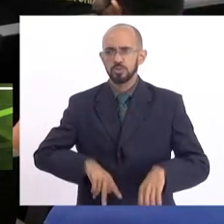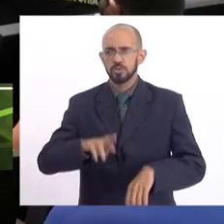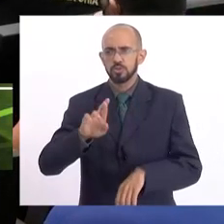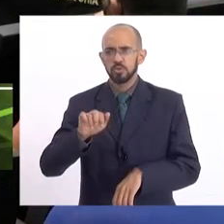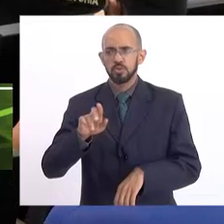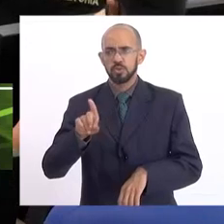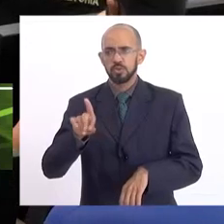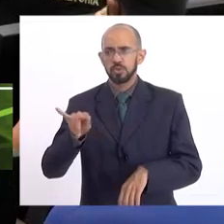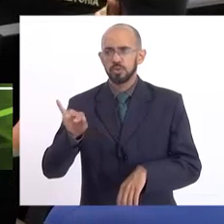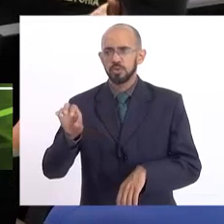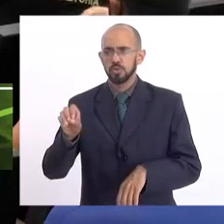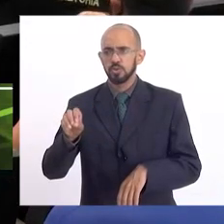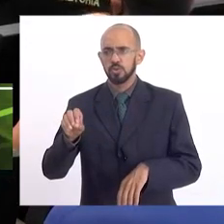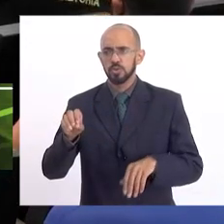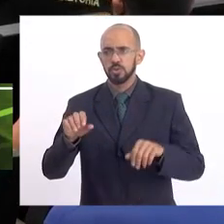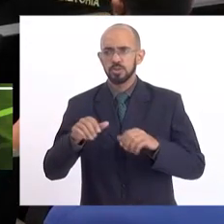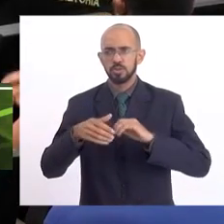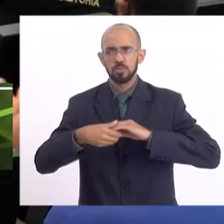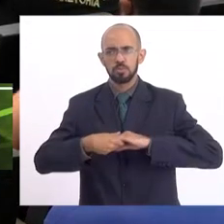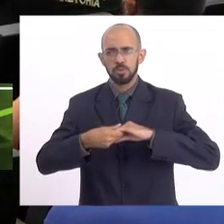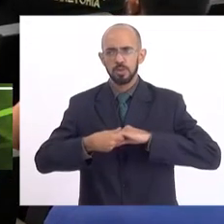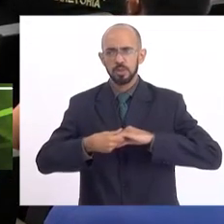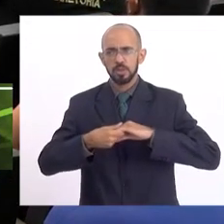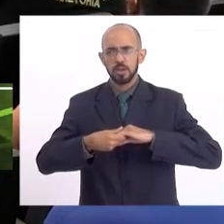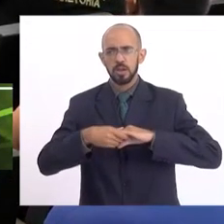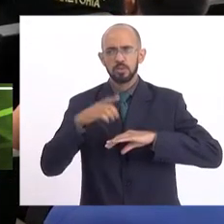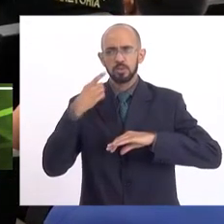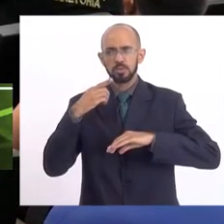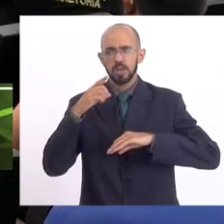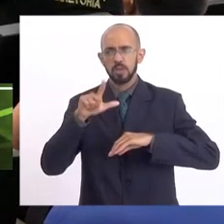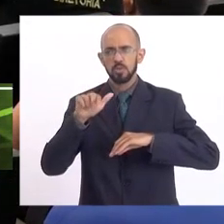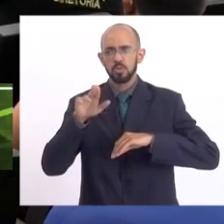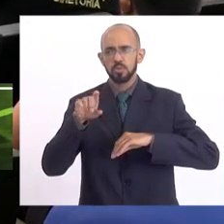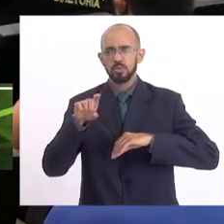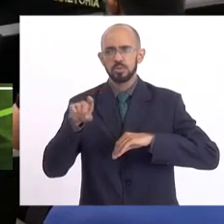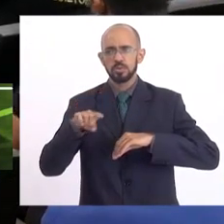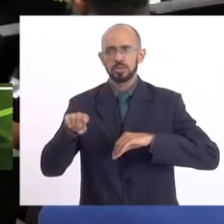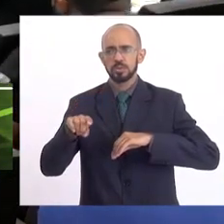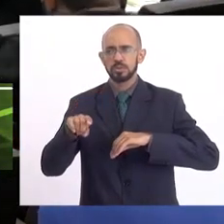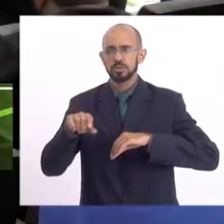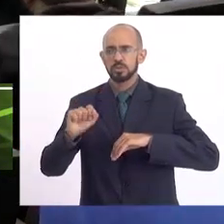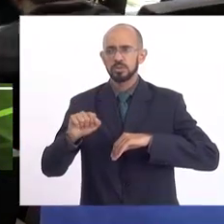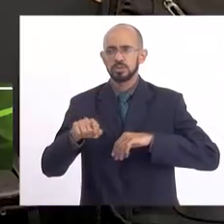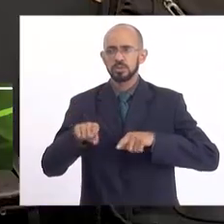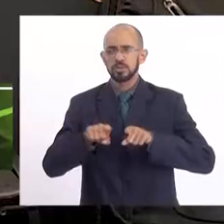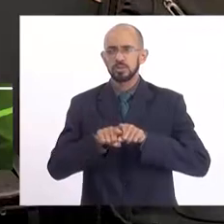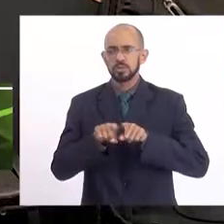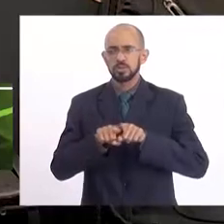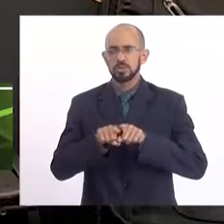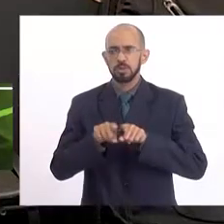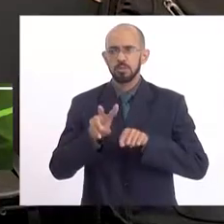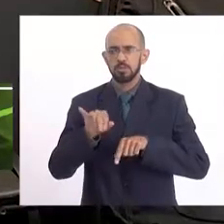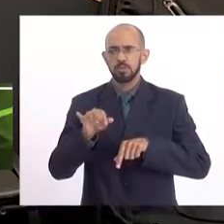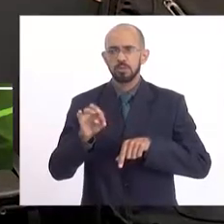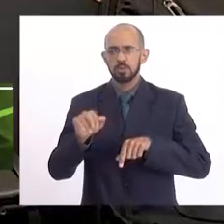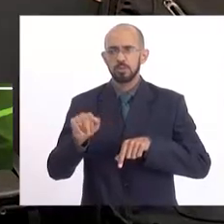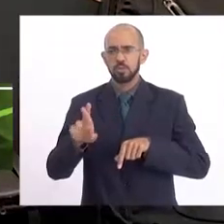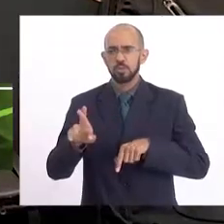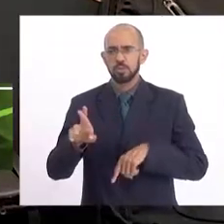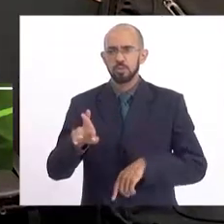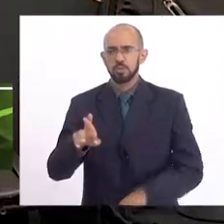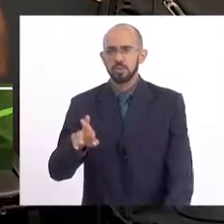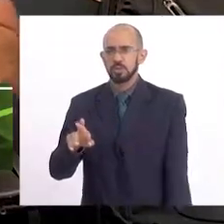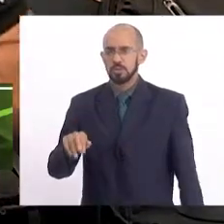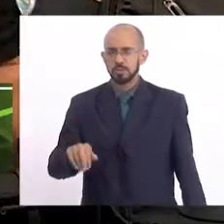saudar toda a mesa, né? Saudar nosso querido deputado Luiz Martins, saudar nosso diretor-geral Degasi, Vitor Poubel, também tem sido muito